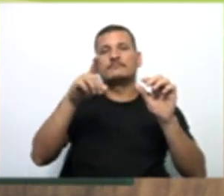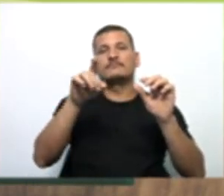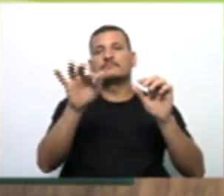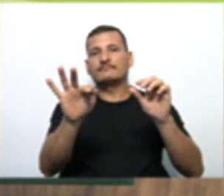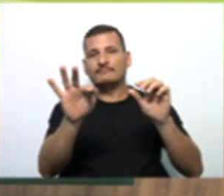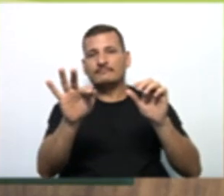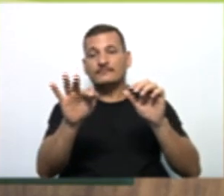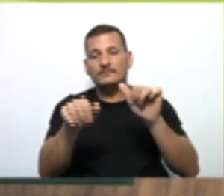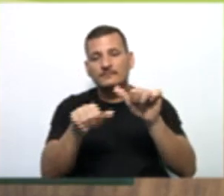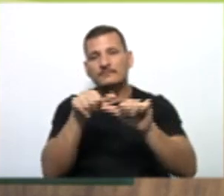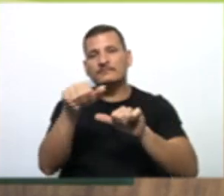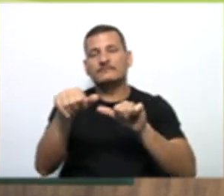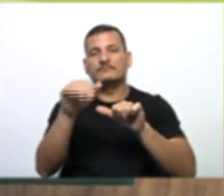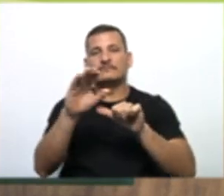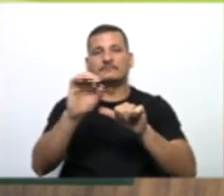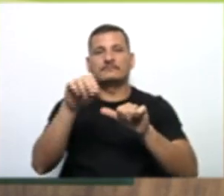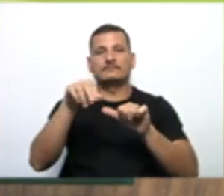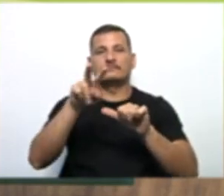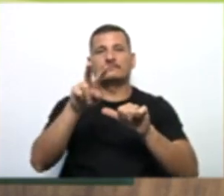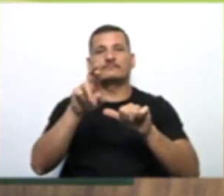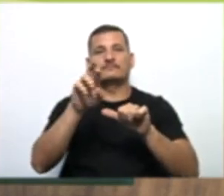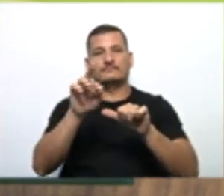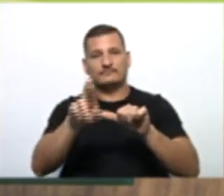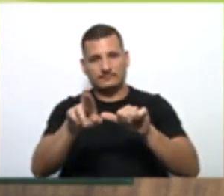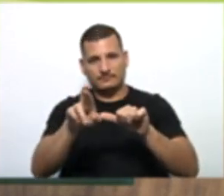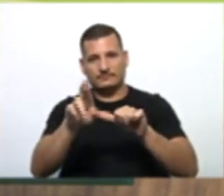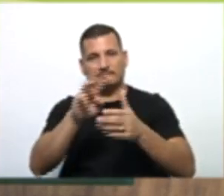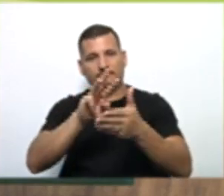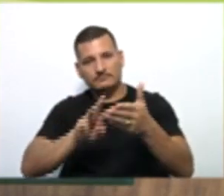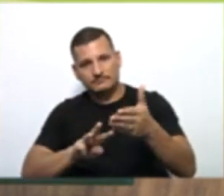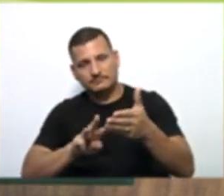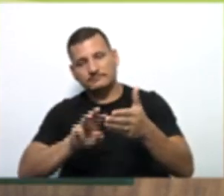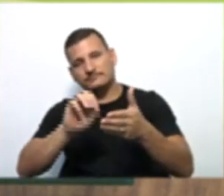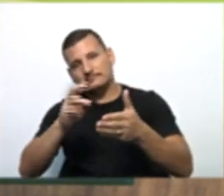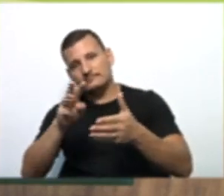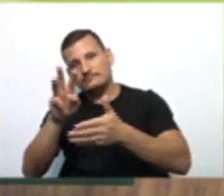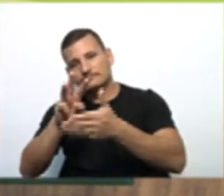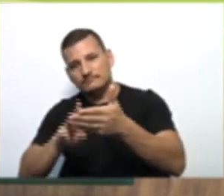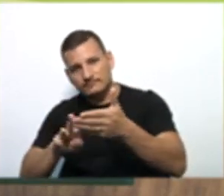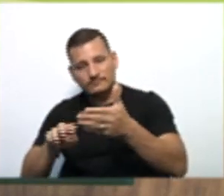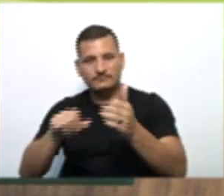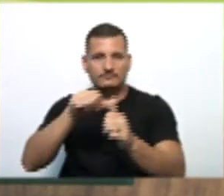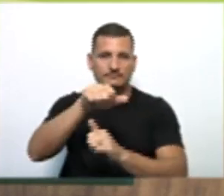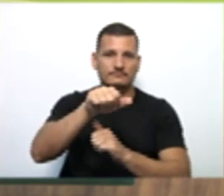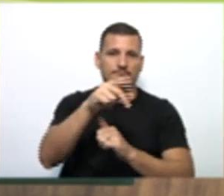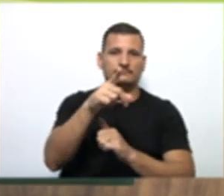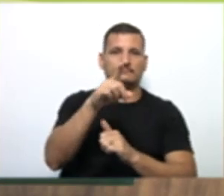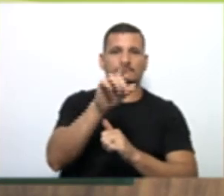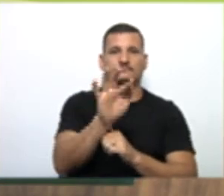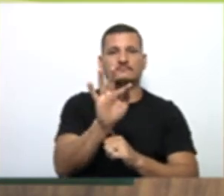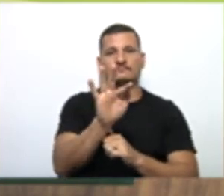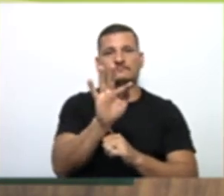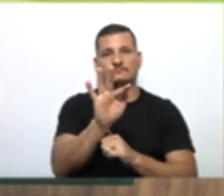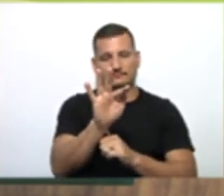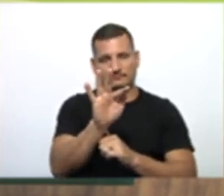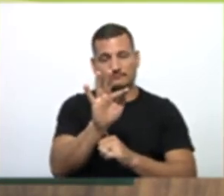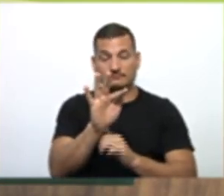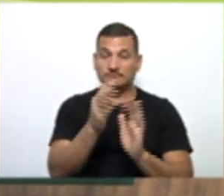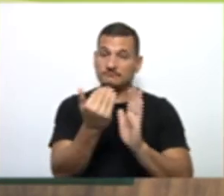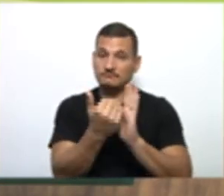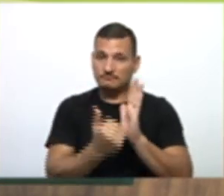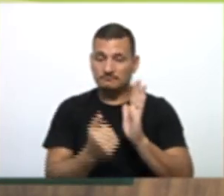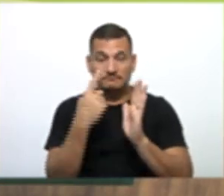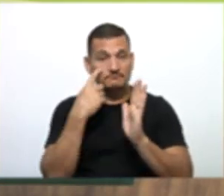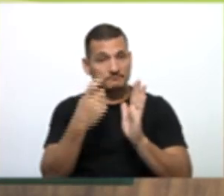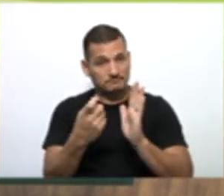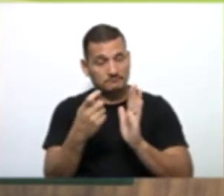opção de converter esse documento de PDF para Word ou de Word para PDF. Então, é um programa bem interessante, uma dica,